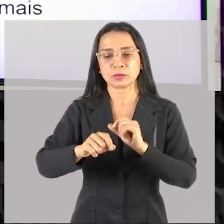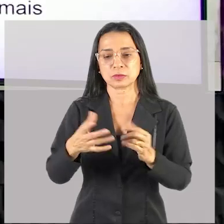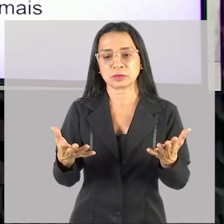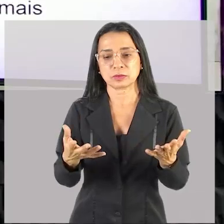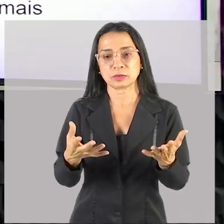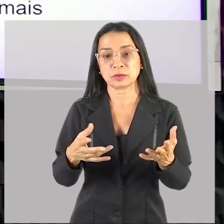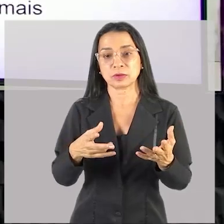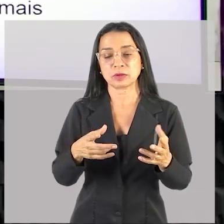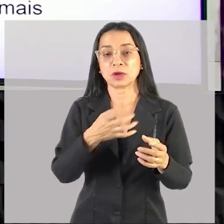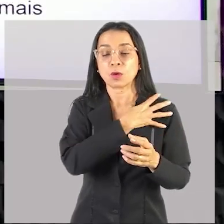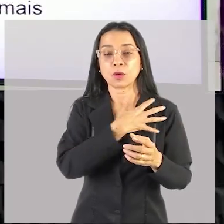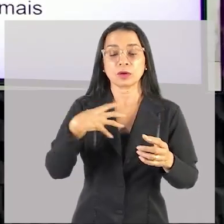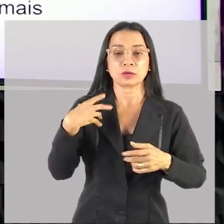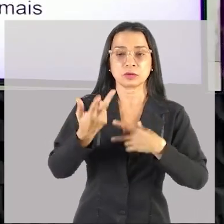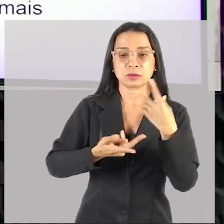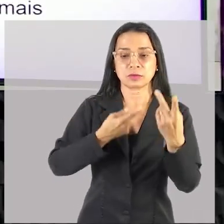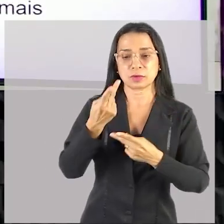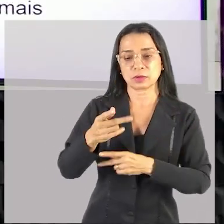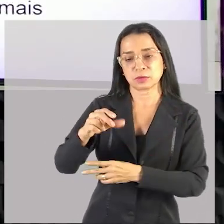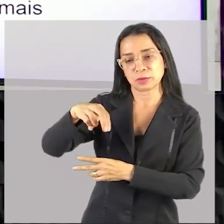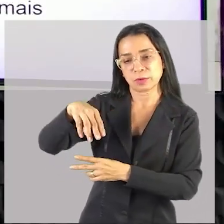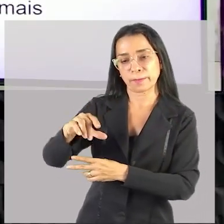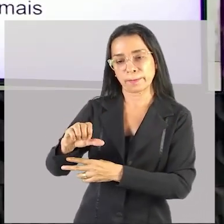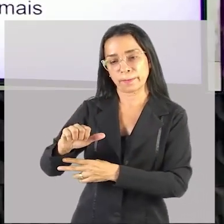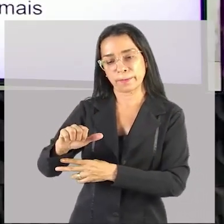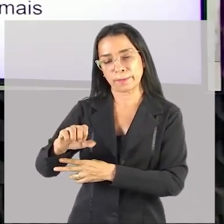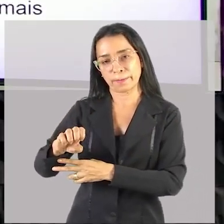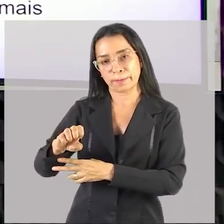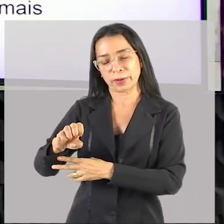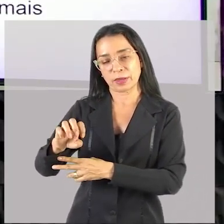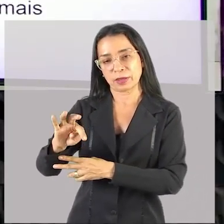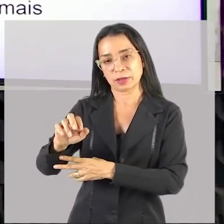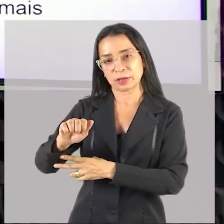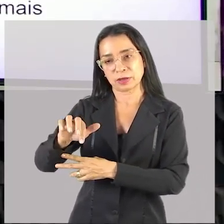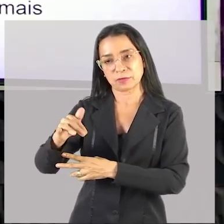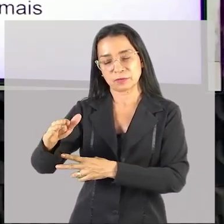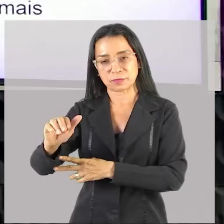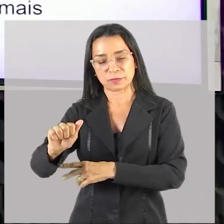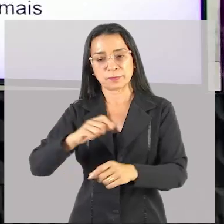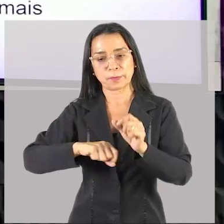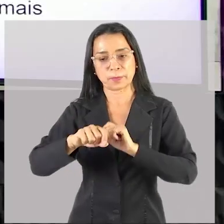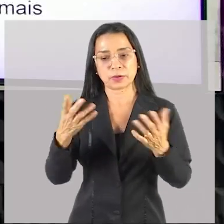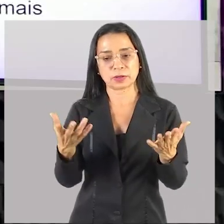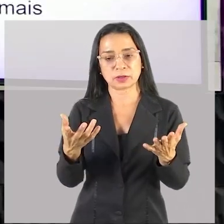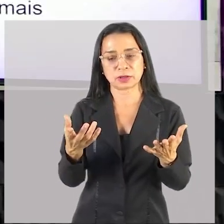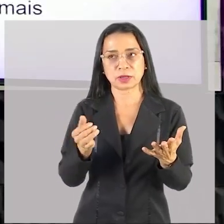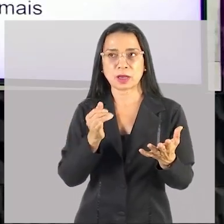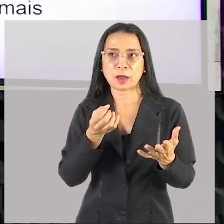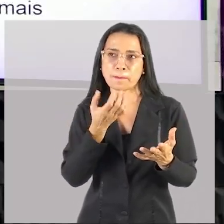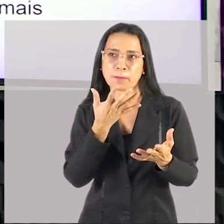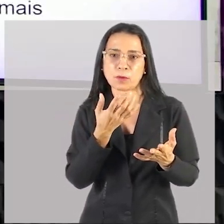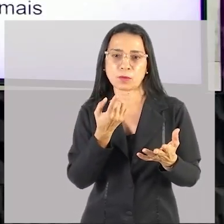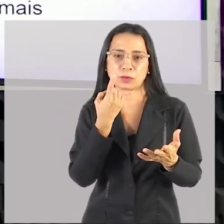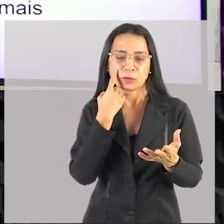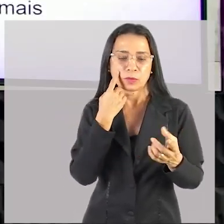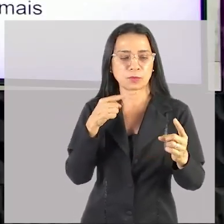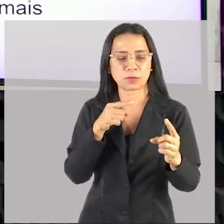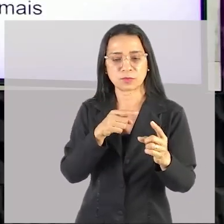né? Ele vai dizer, bom, se eu vejo esse controle, se eu estou falando a palavra controle é porque